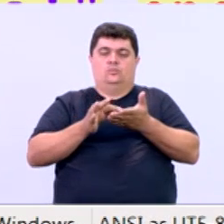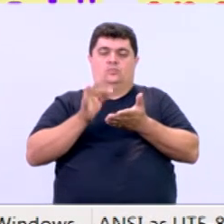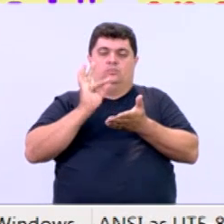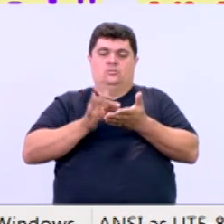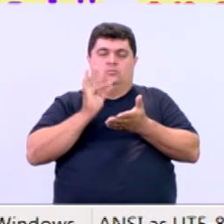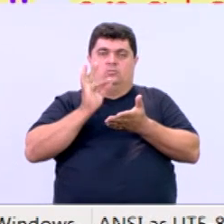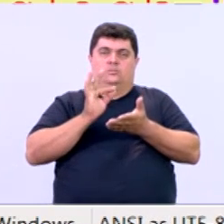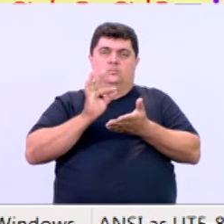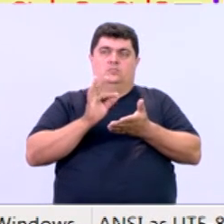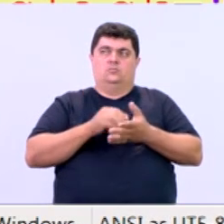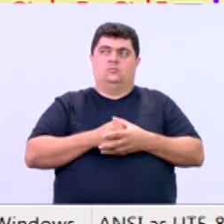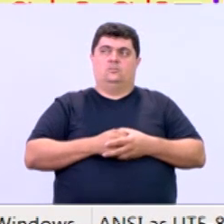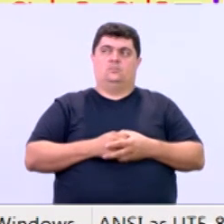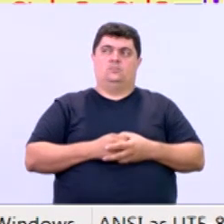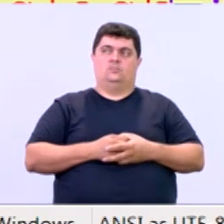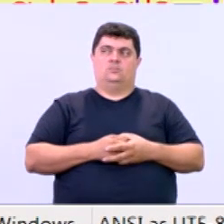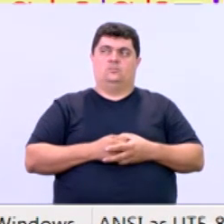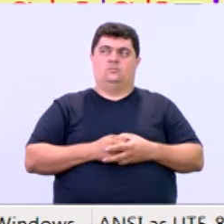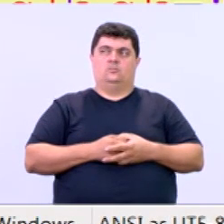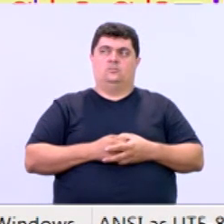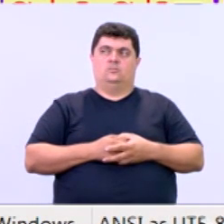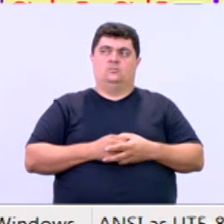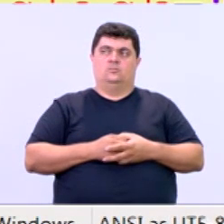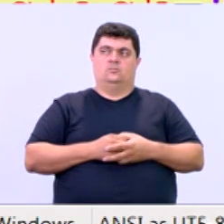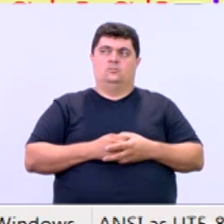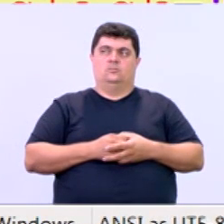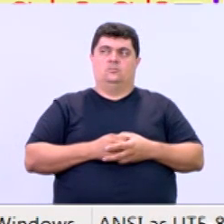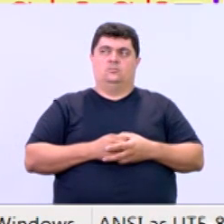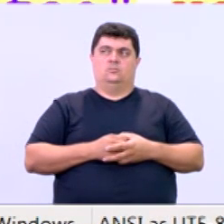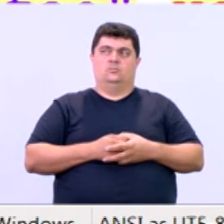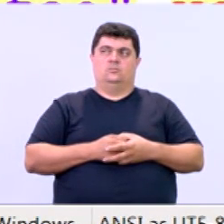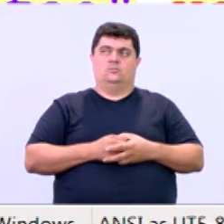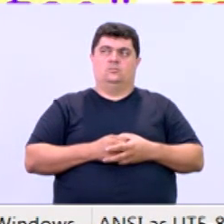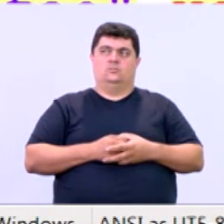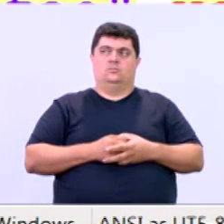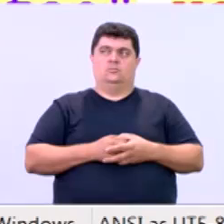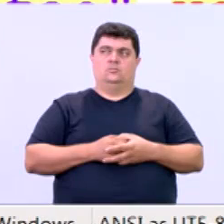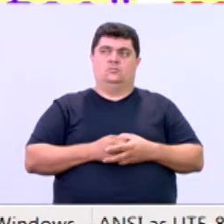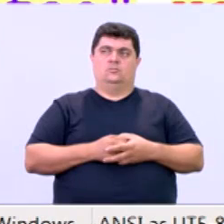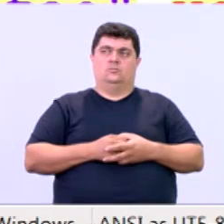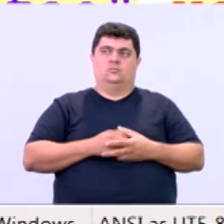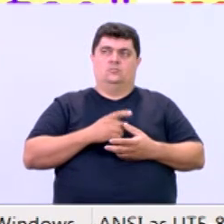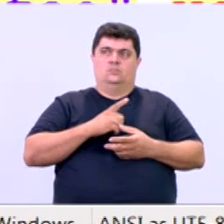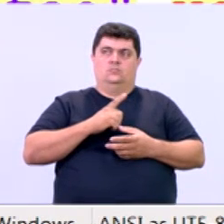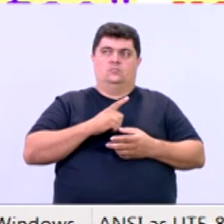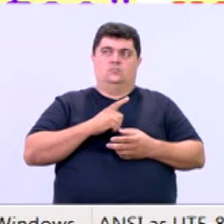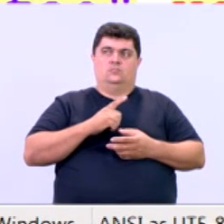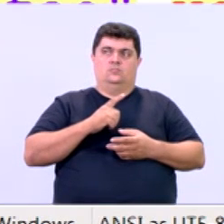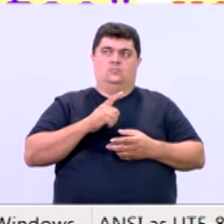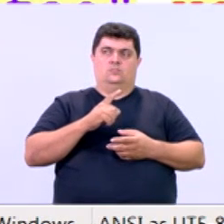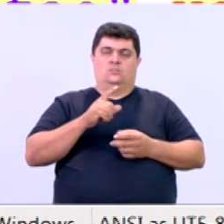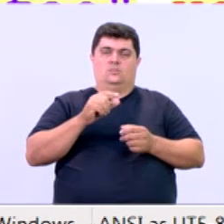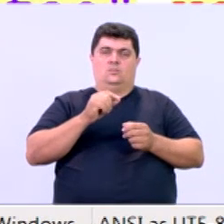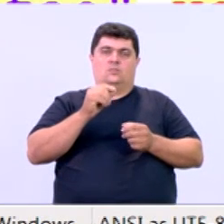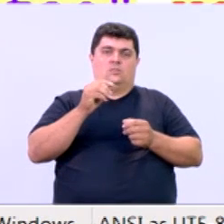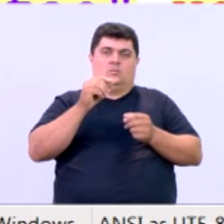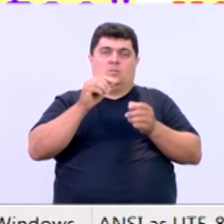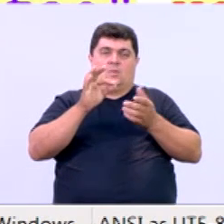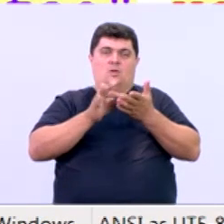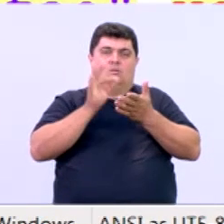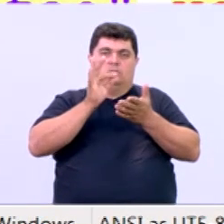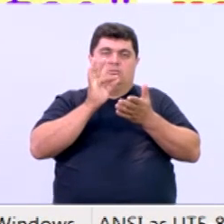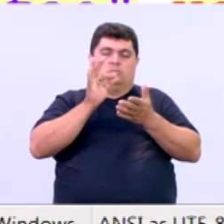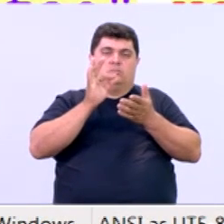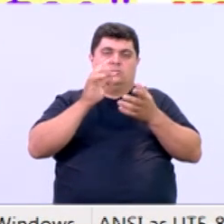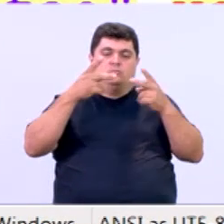clicar, ele executa, vou colocar, quebrar a linha aqui, ele executa o script